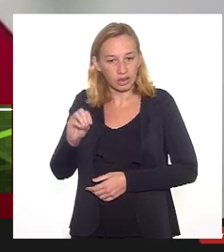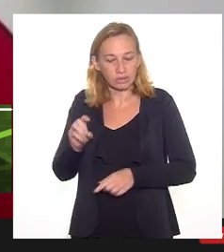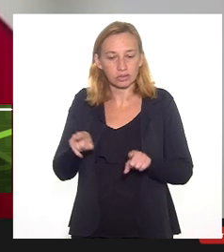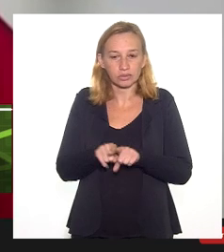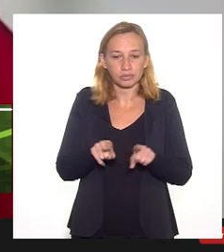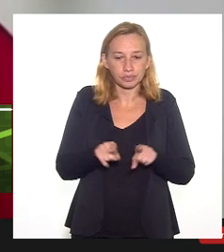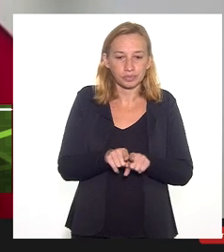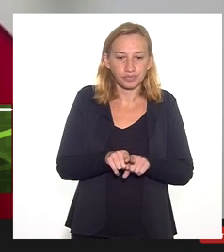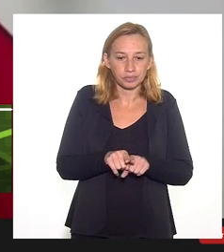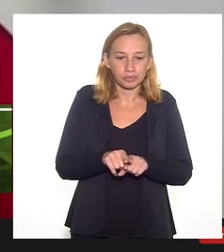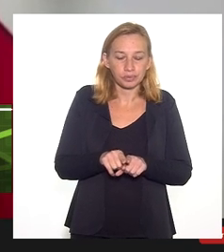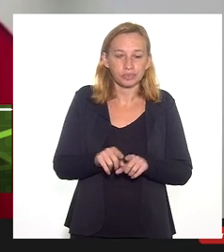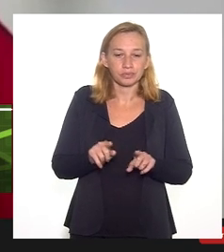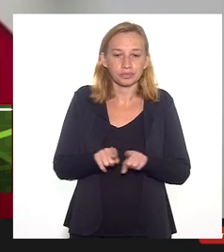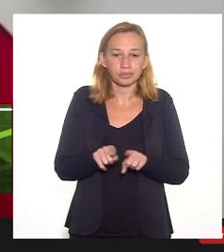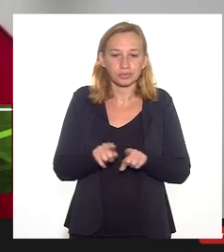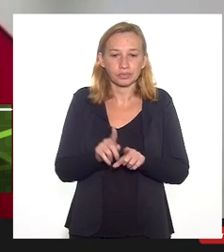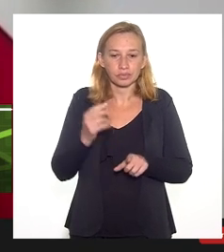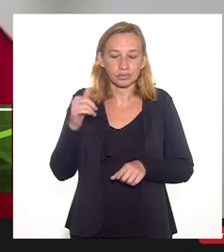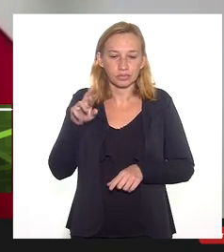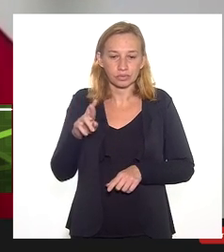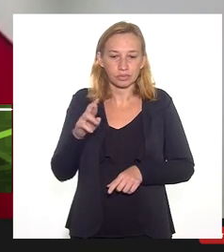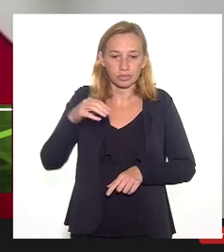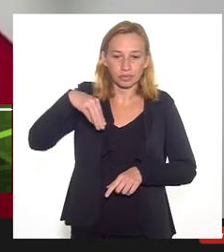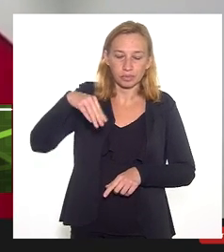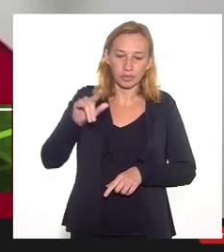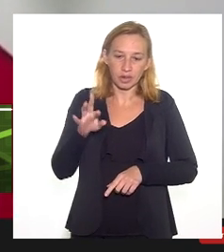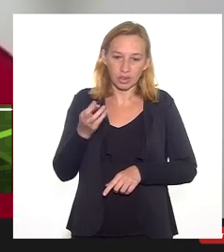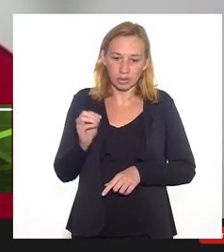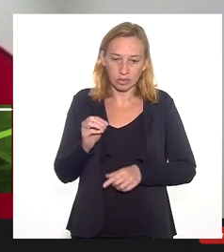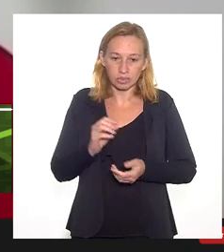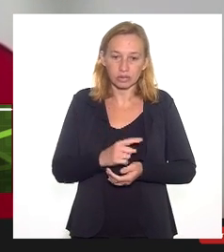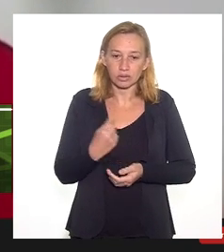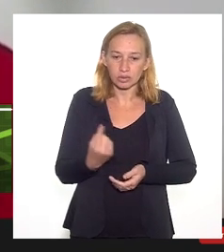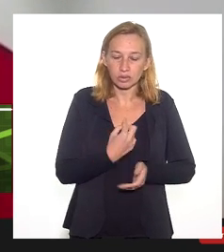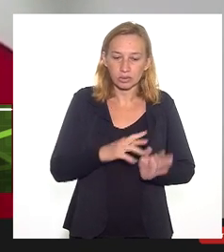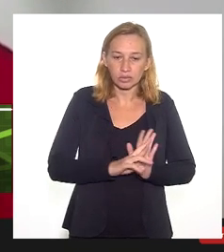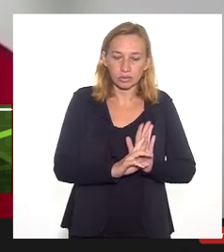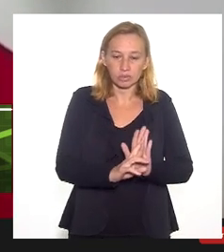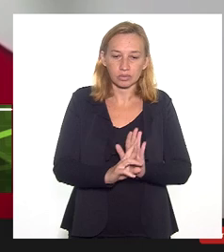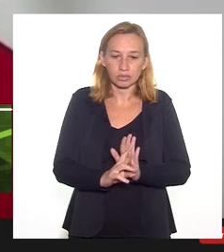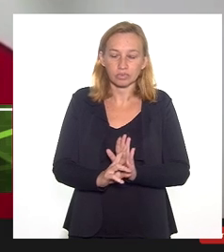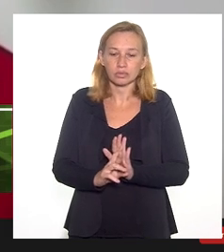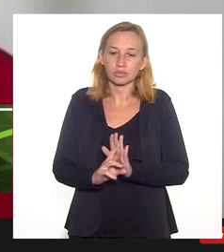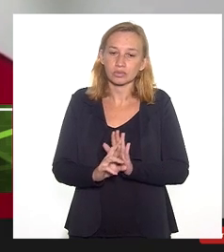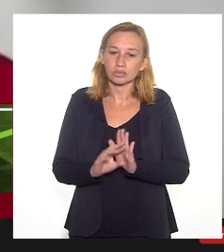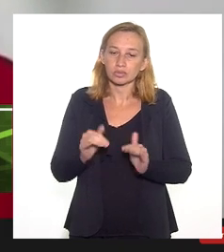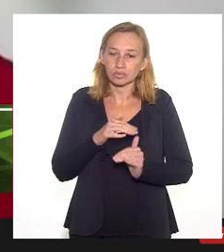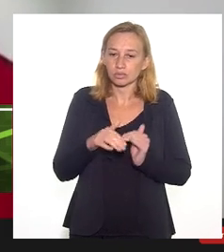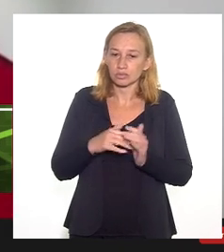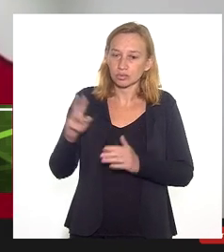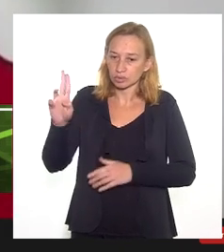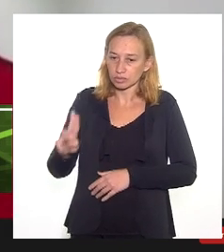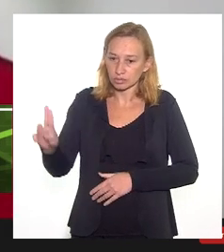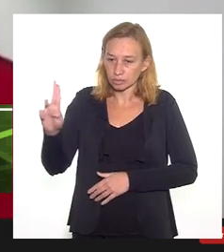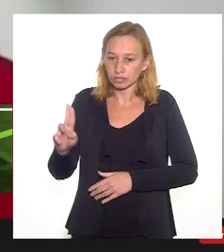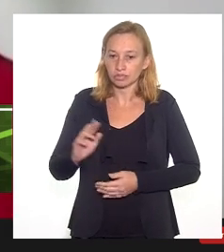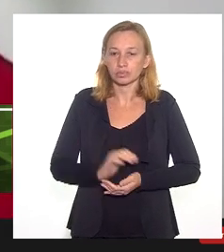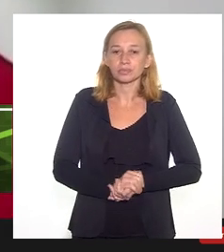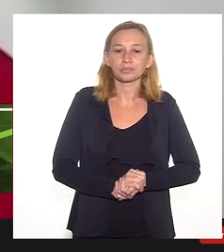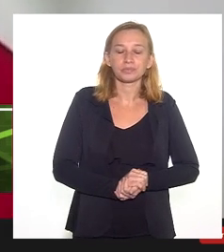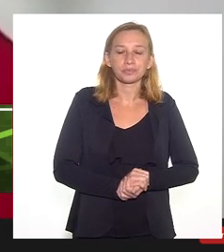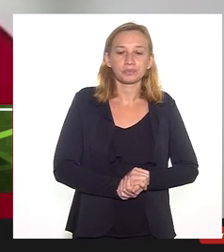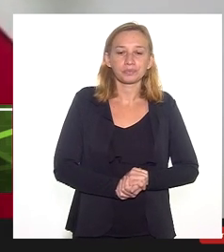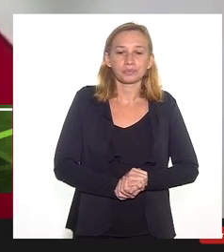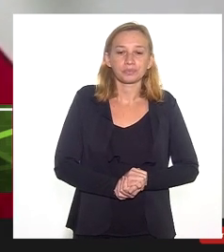o excelentíssimo reitor Mário Carneiro as nossas representações as do ERG da ICE e em nome dele saúdo a todos nessa